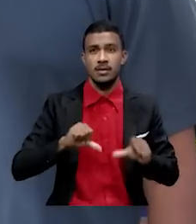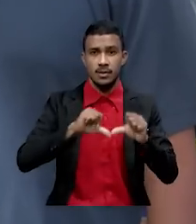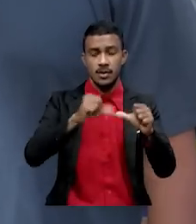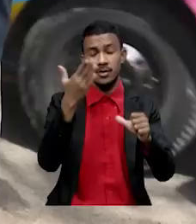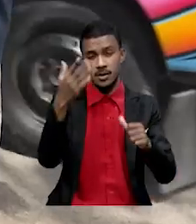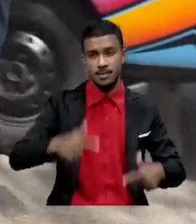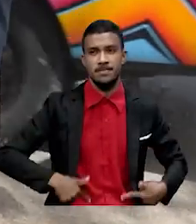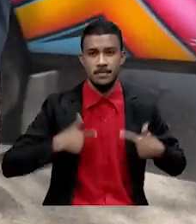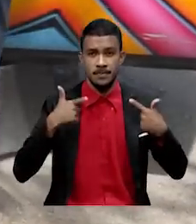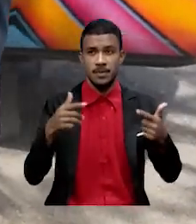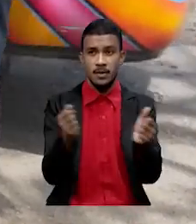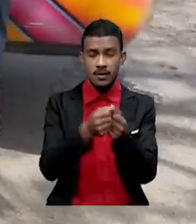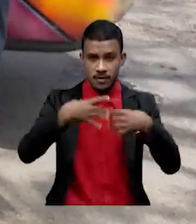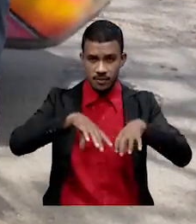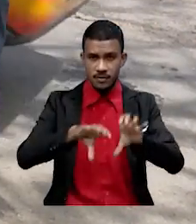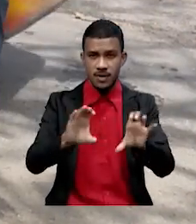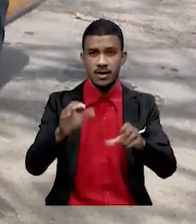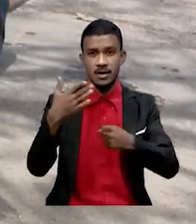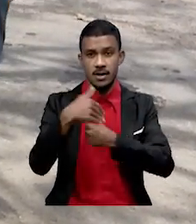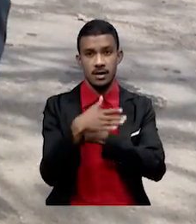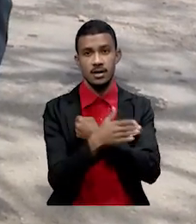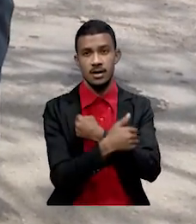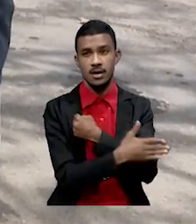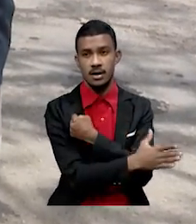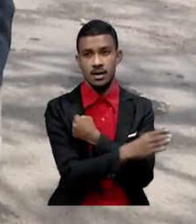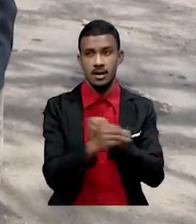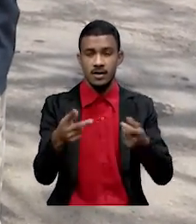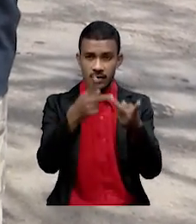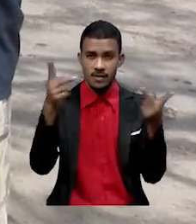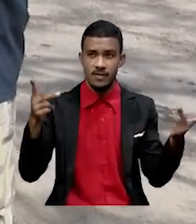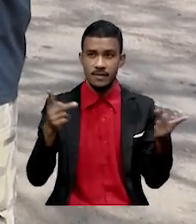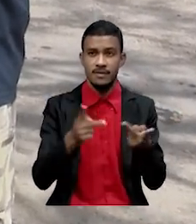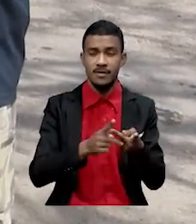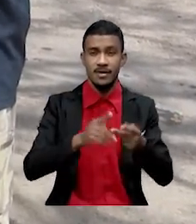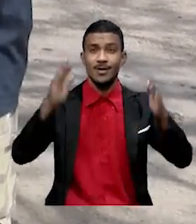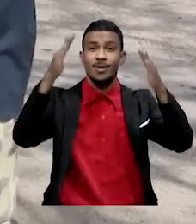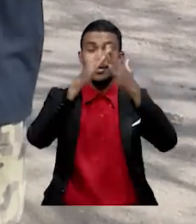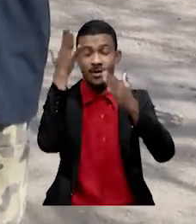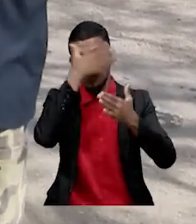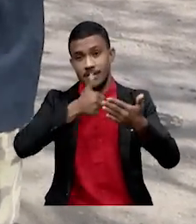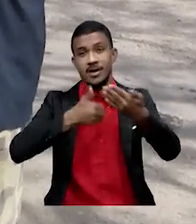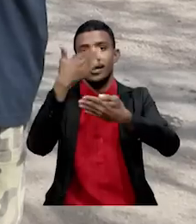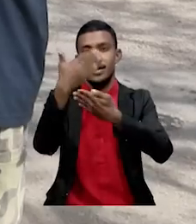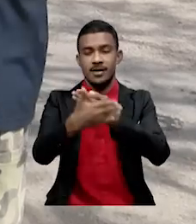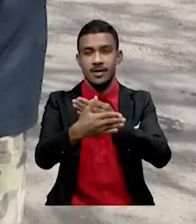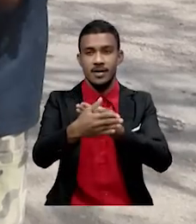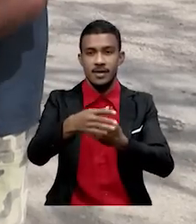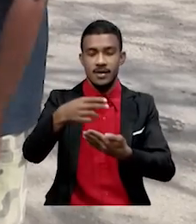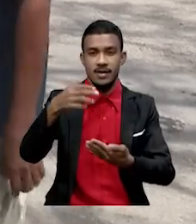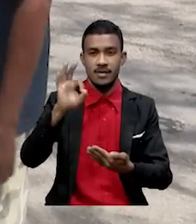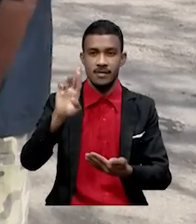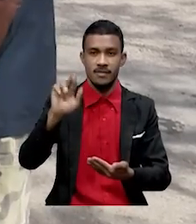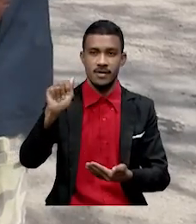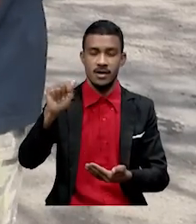Moris. Ofan ikan ia los pousada baukau ni oin. Hermenegildo Fraga